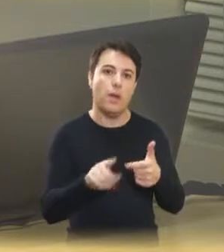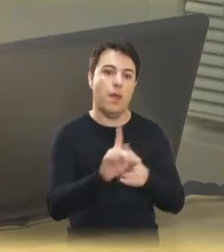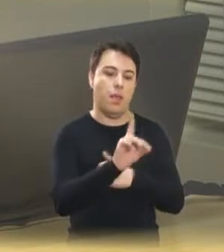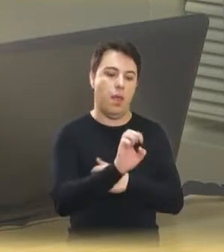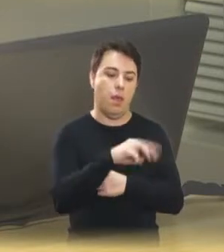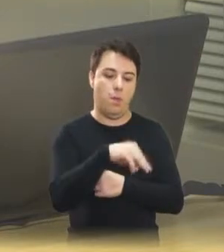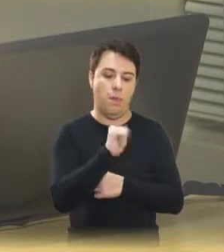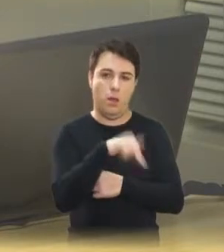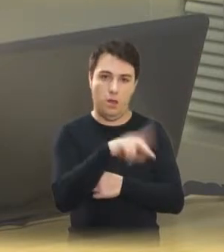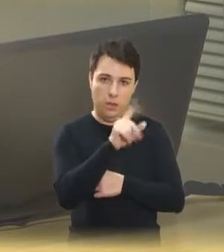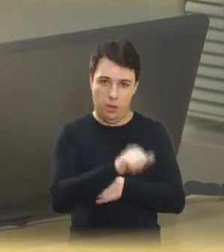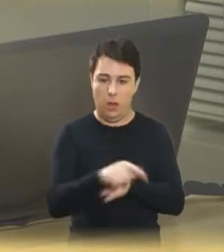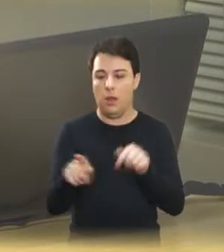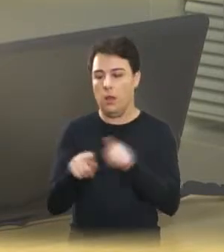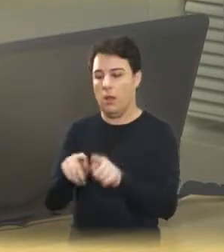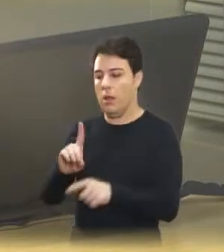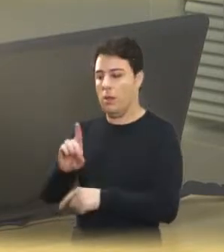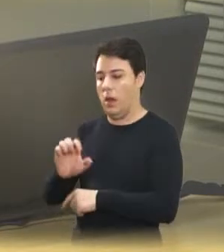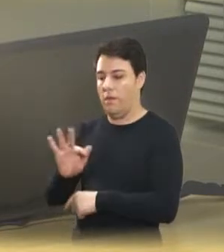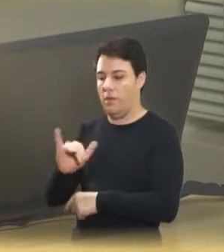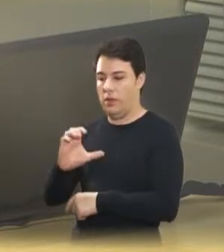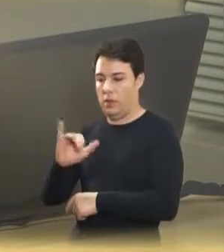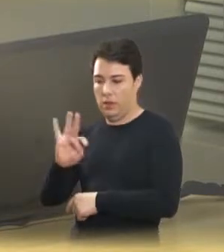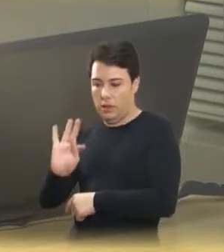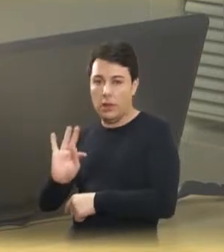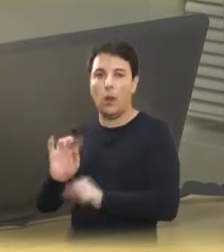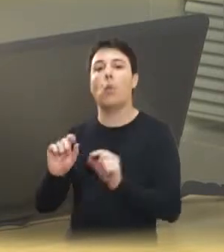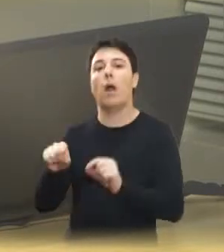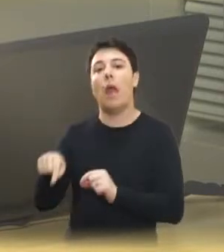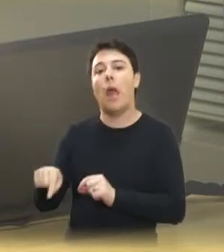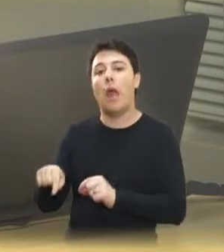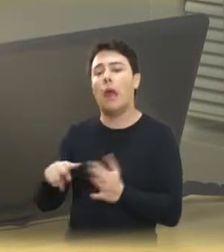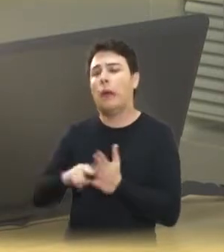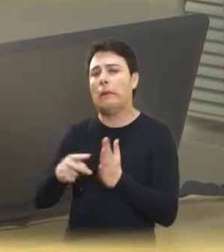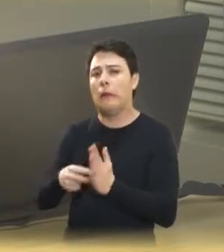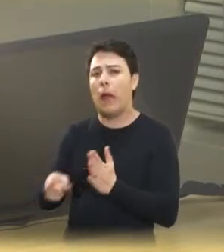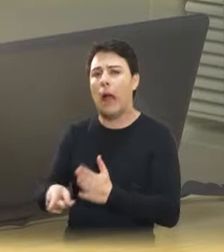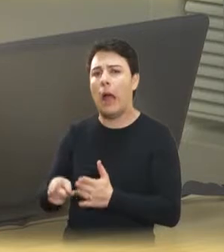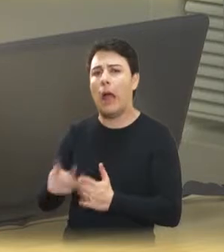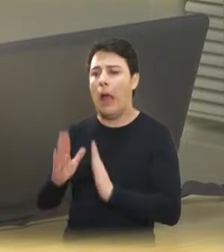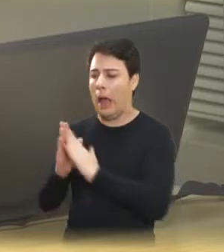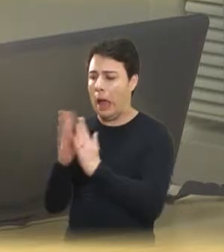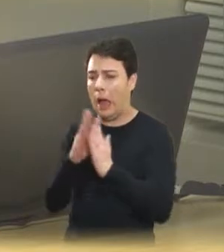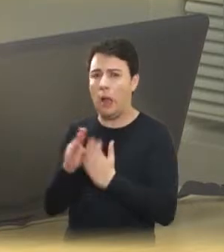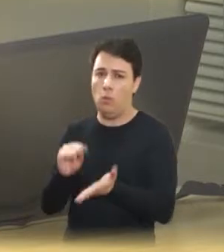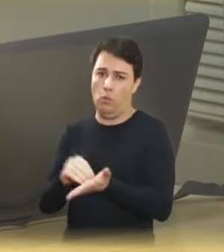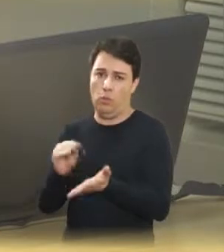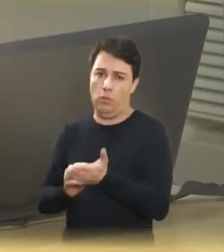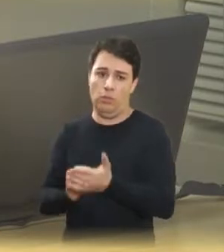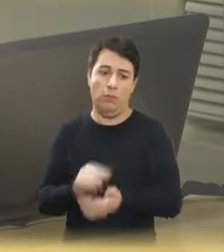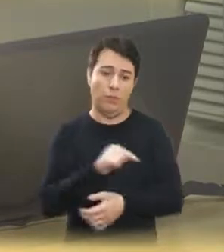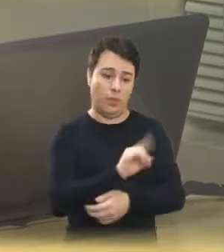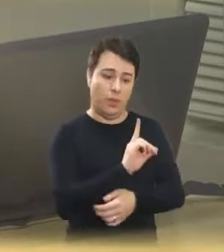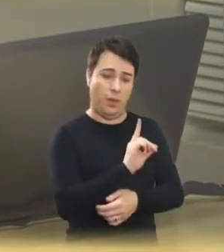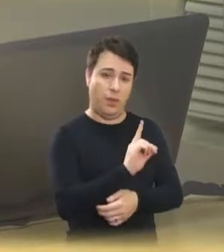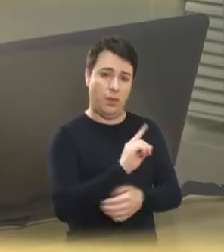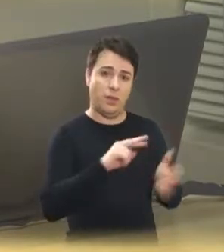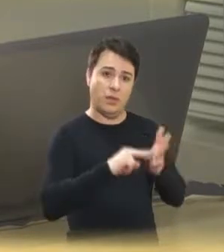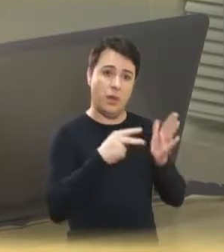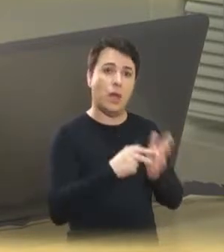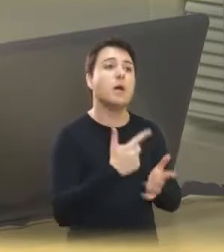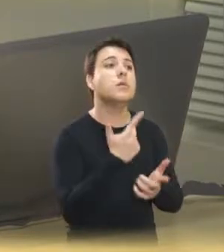demanda. Déficit é falta de moradia. Demanda é desejo de